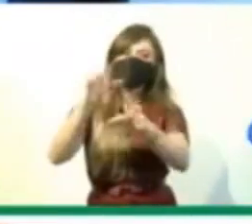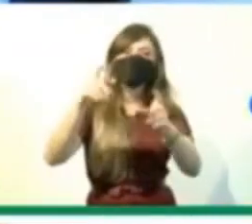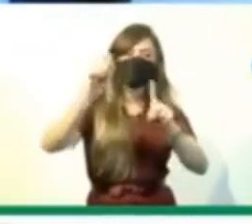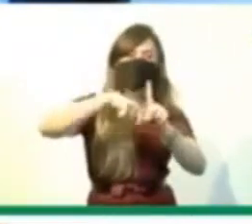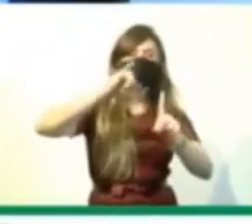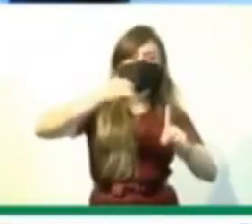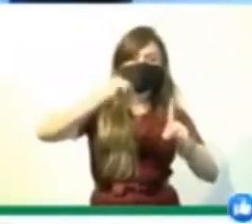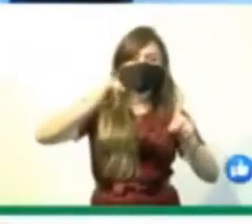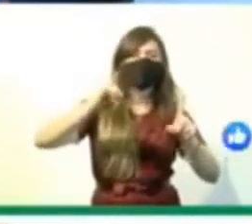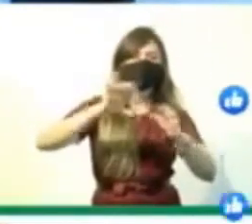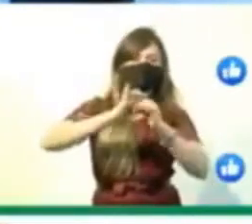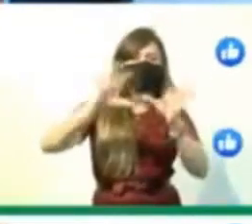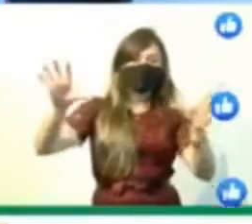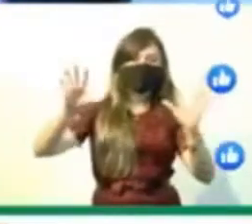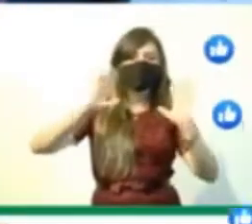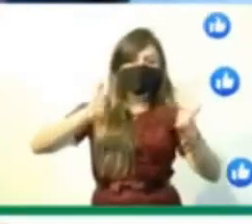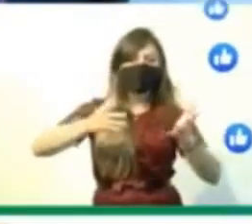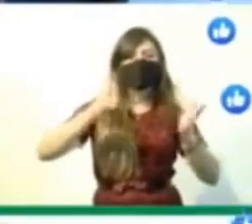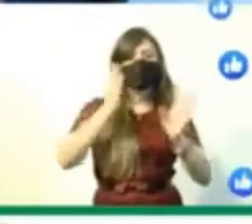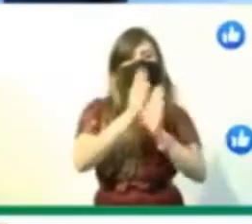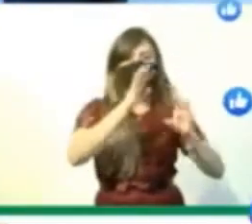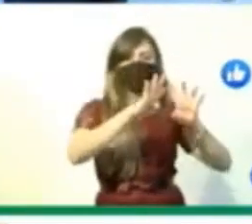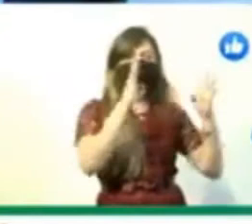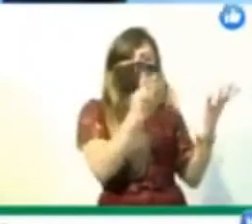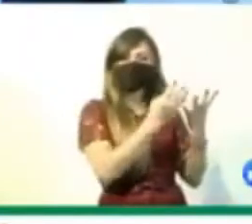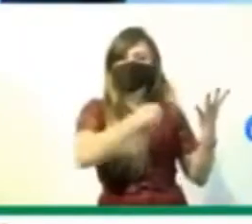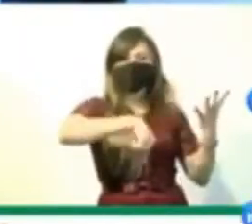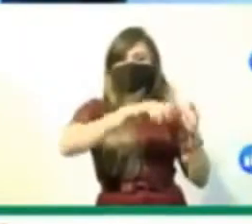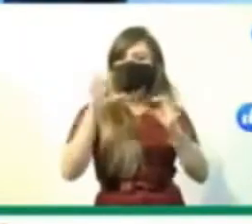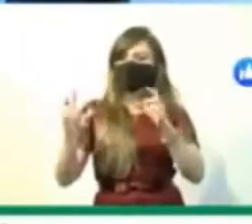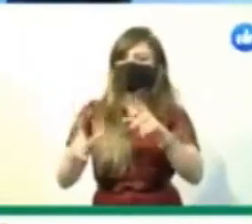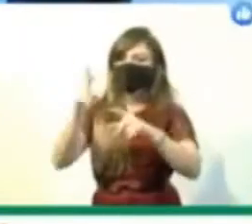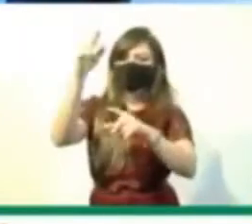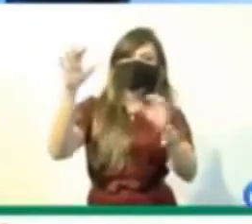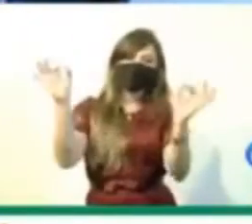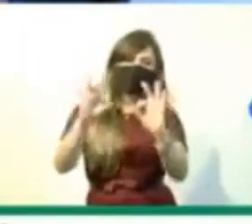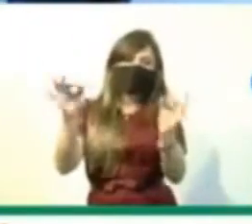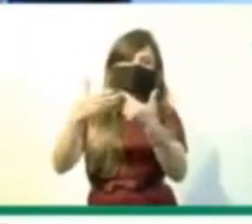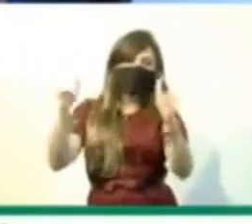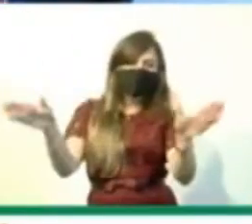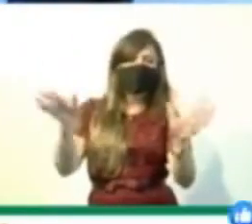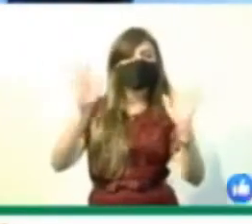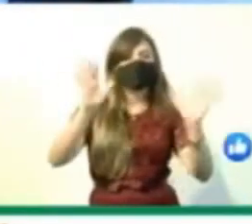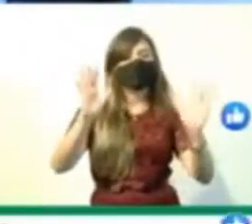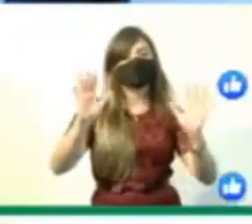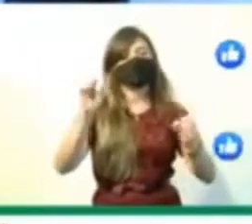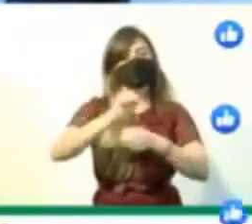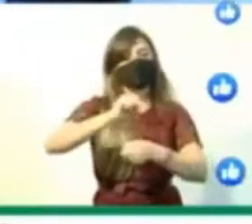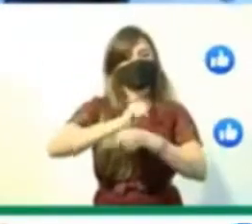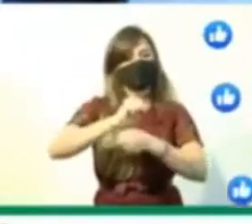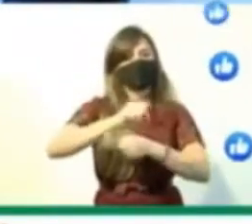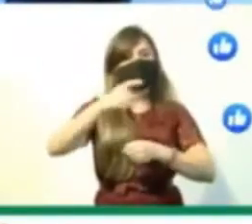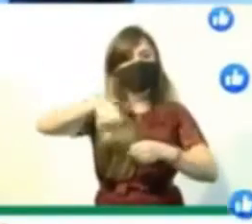do ano, mas por conta da pandemia a gente não pôde abrir. Mas vou em breve lançar um novo pacote e vocês já